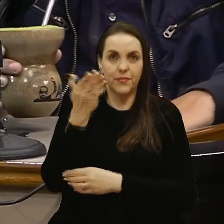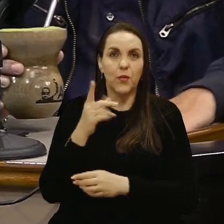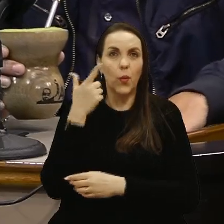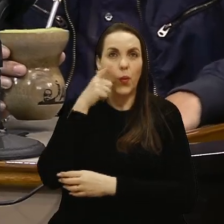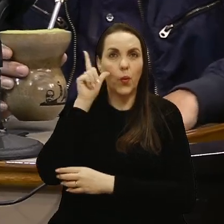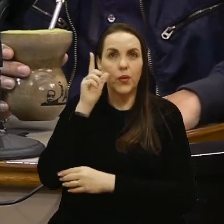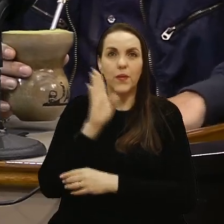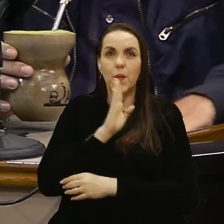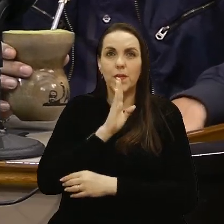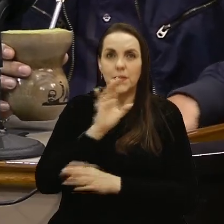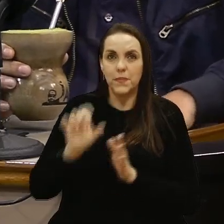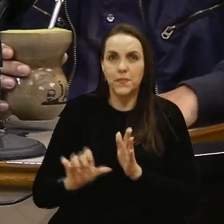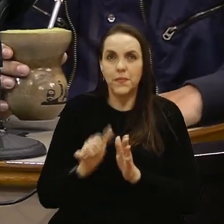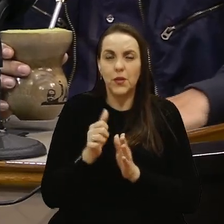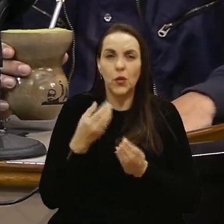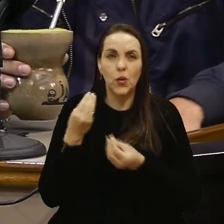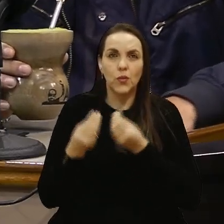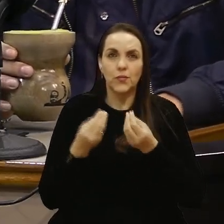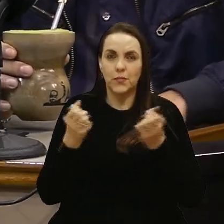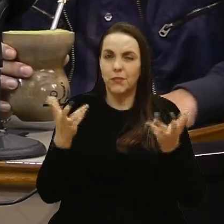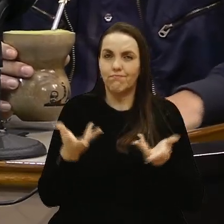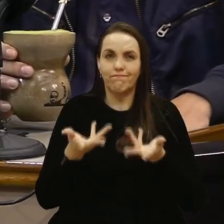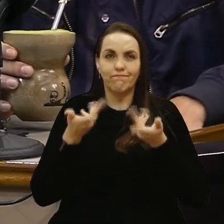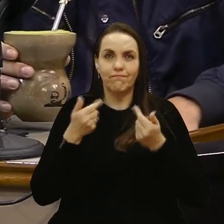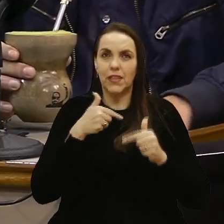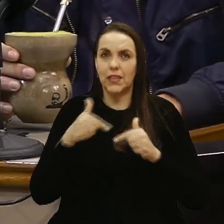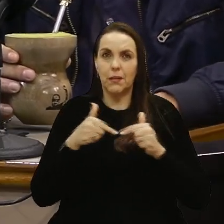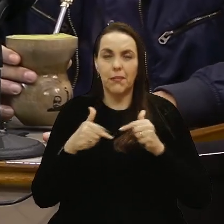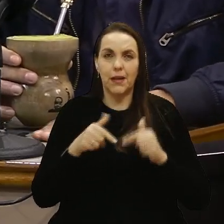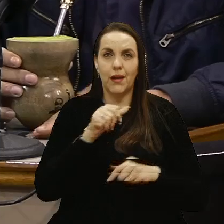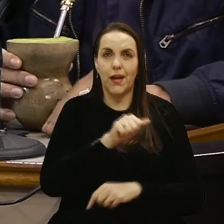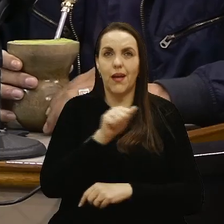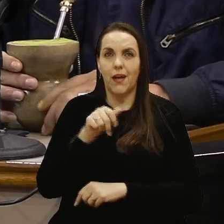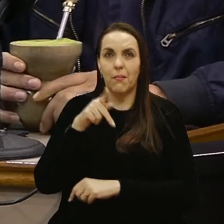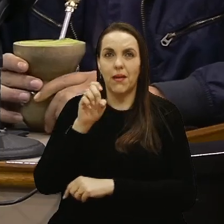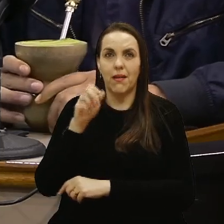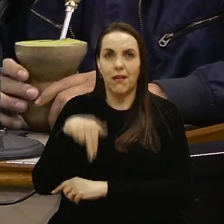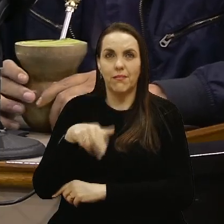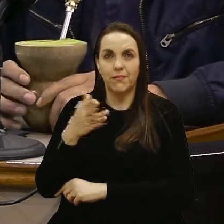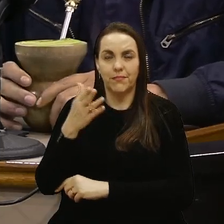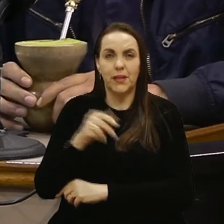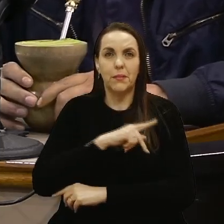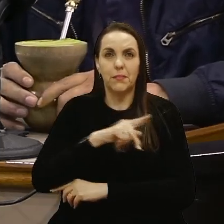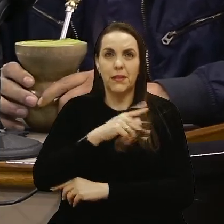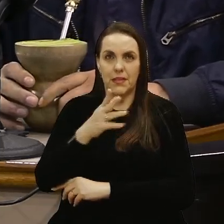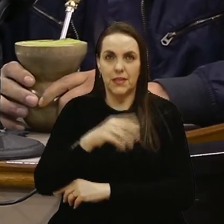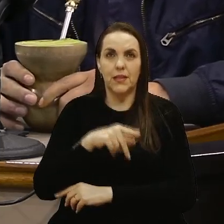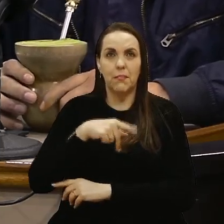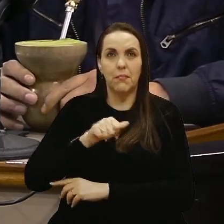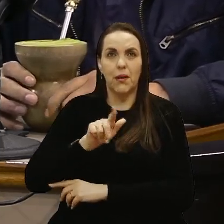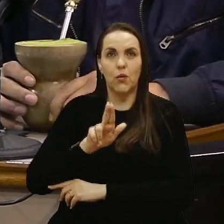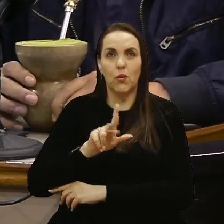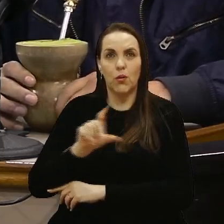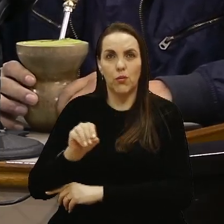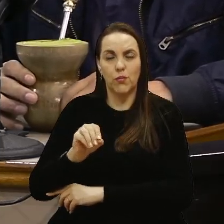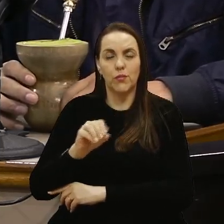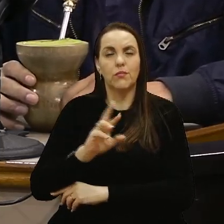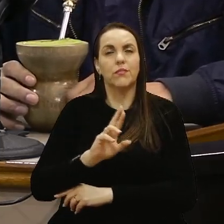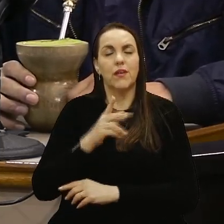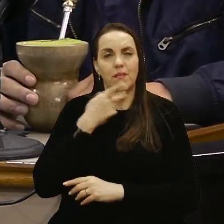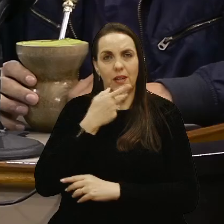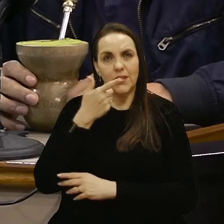conhecendo melhor esse brilhante trabalho da APECAM, né, que eles fazem na pessoa do seu presidente, seu Paulo. Reforçar